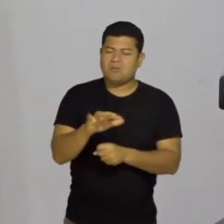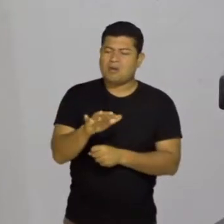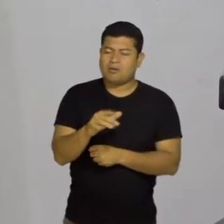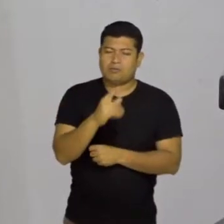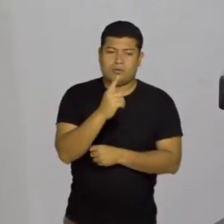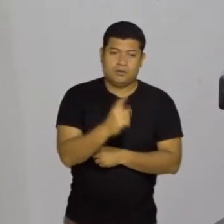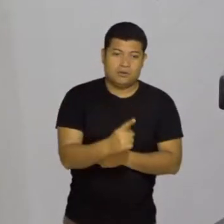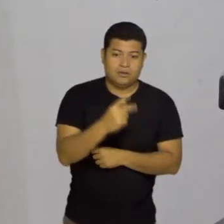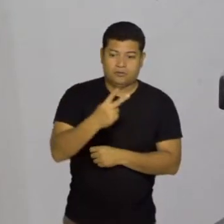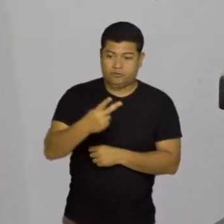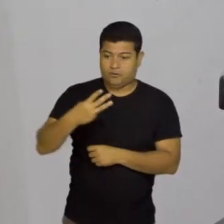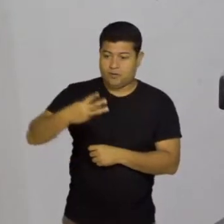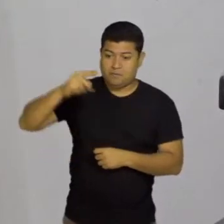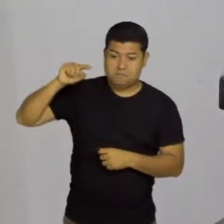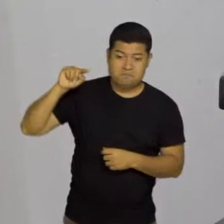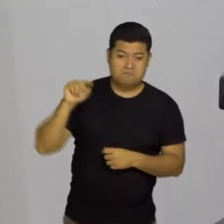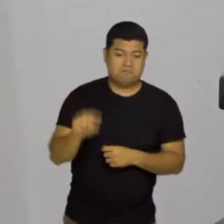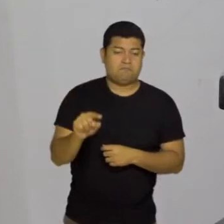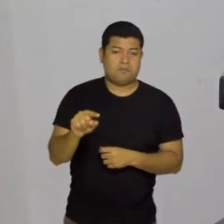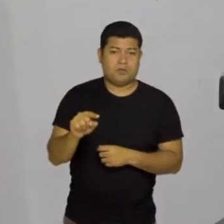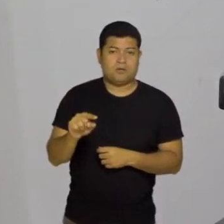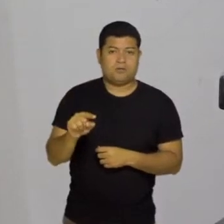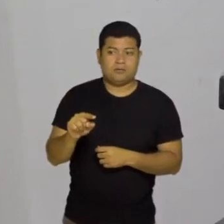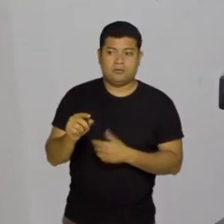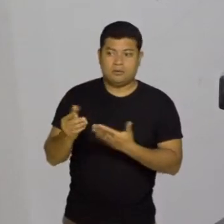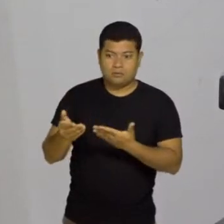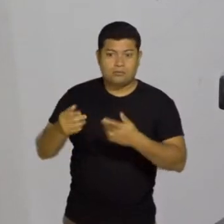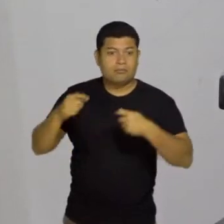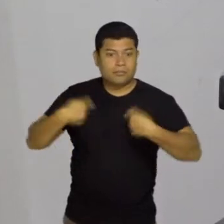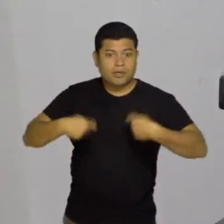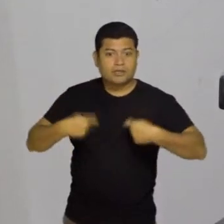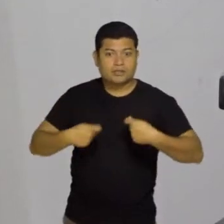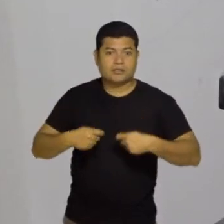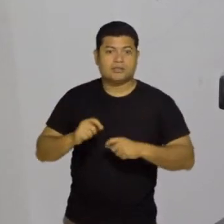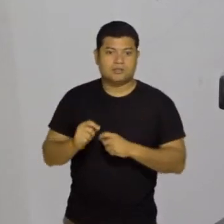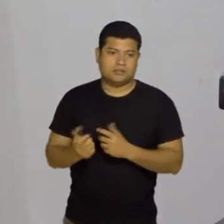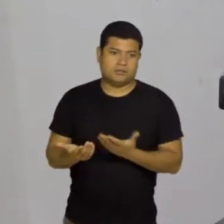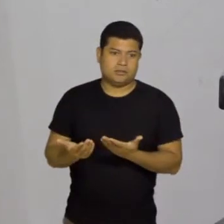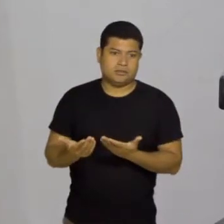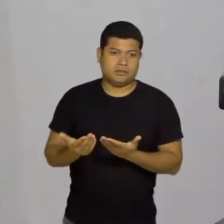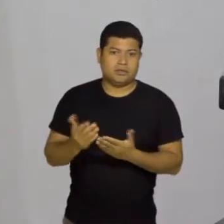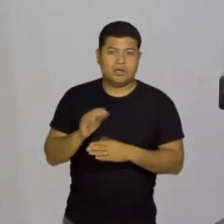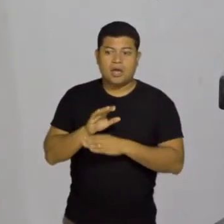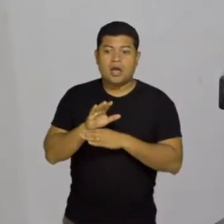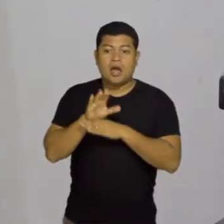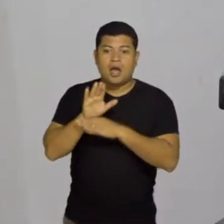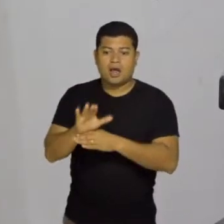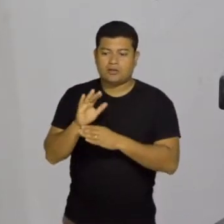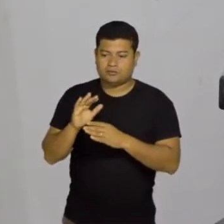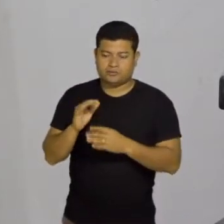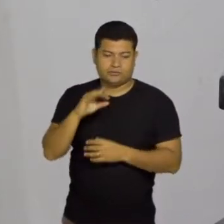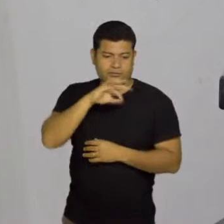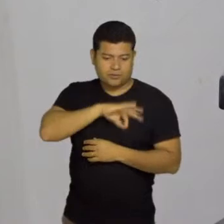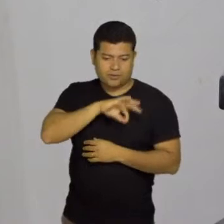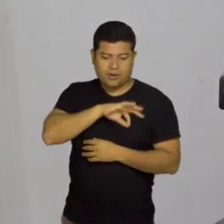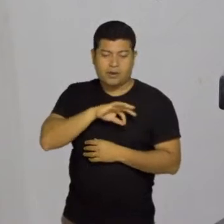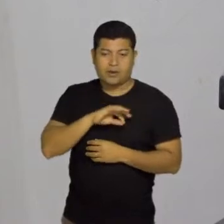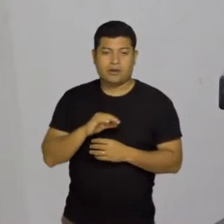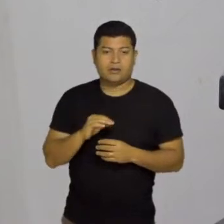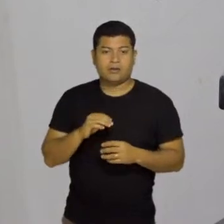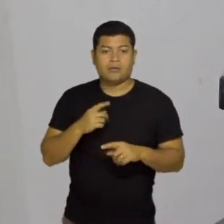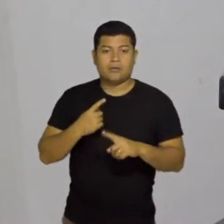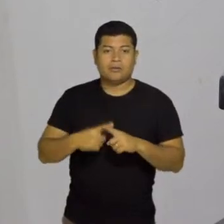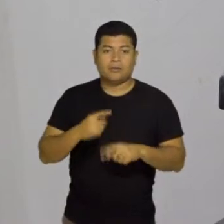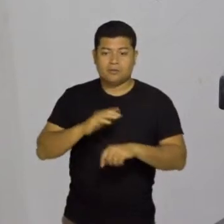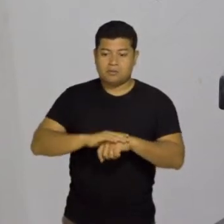e jovens para compor a renda familiar. Eu não quero me alongar, porque o tempo não é grande, mas